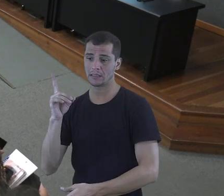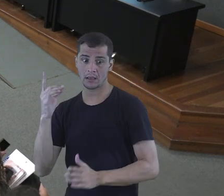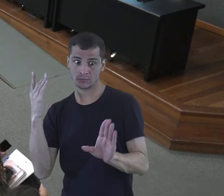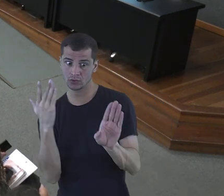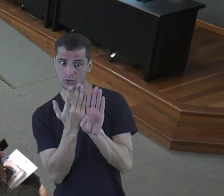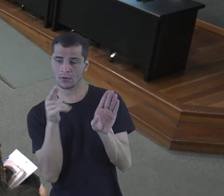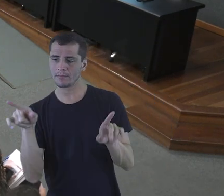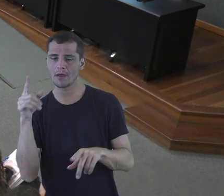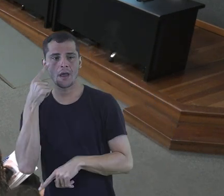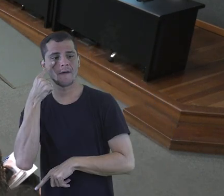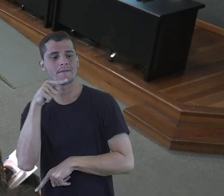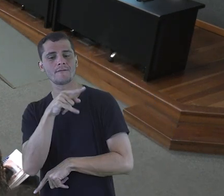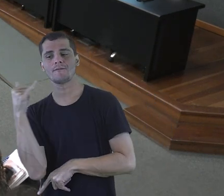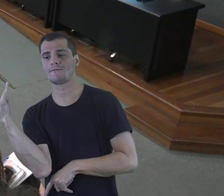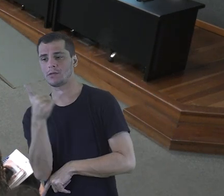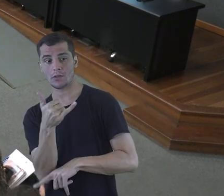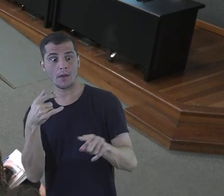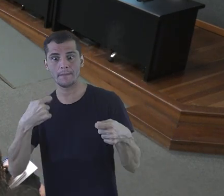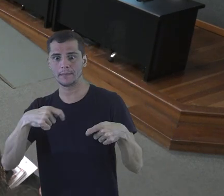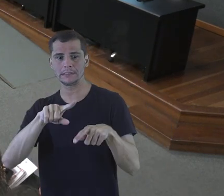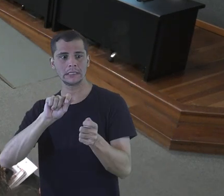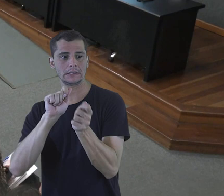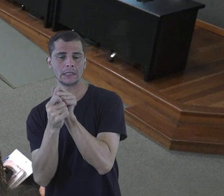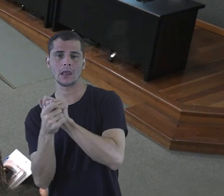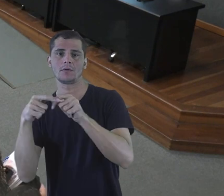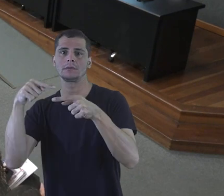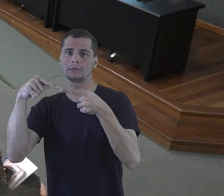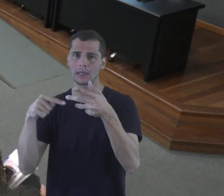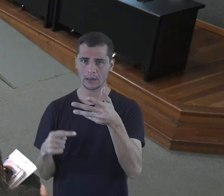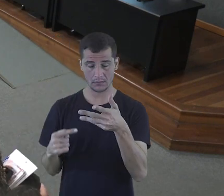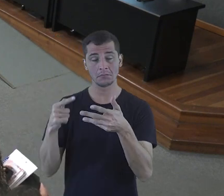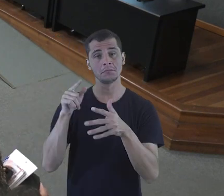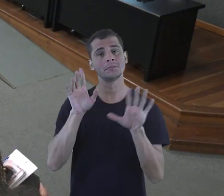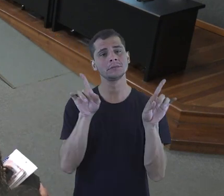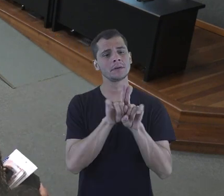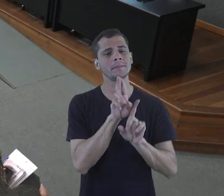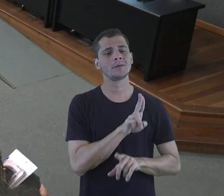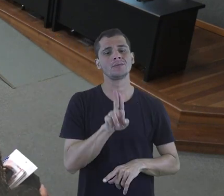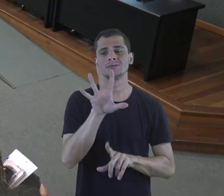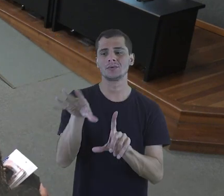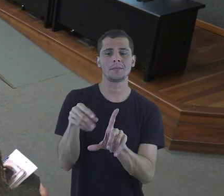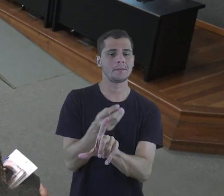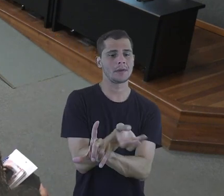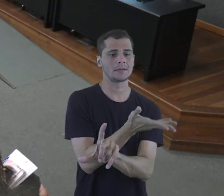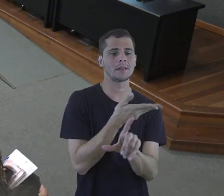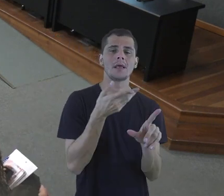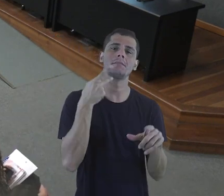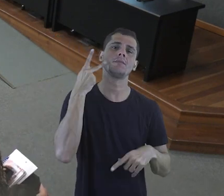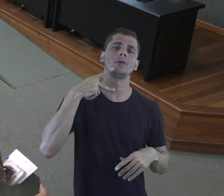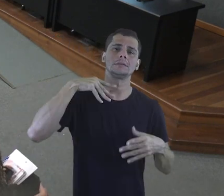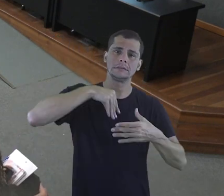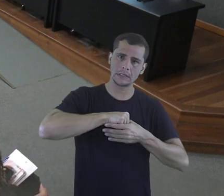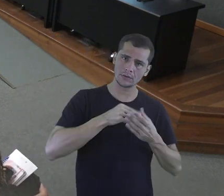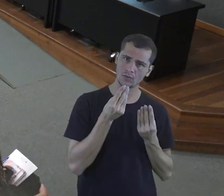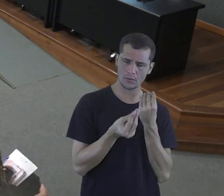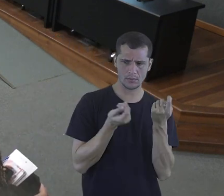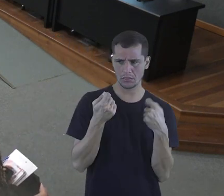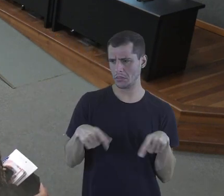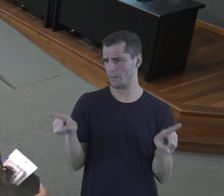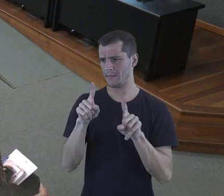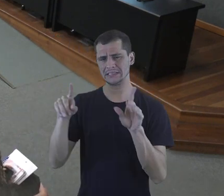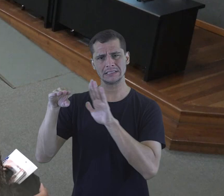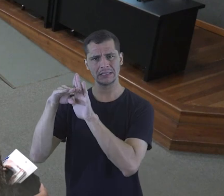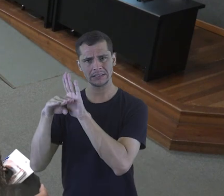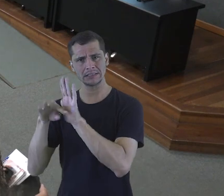a partir de agora firme termos de compartilhamento nestas hipóteses e o uso compartilhado você deixa claro na tua política de que você não